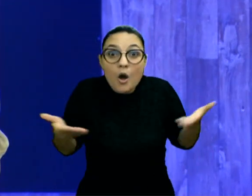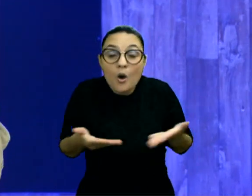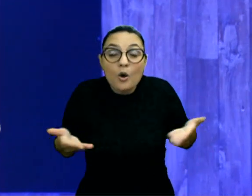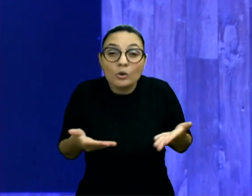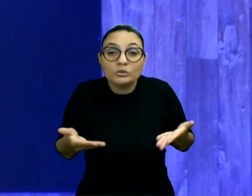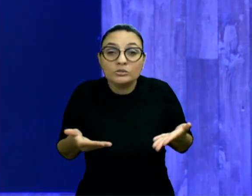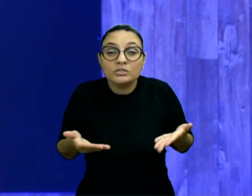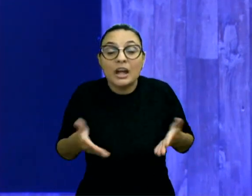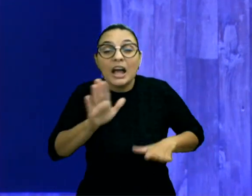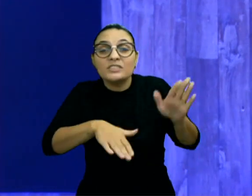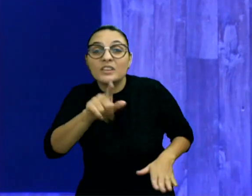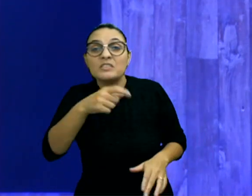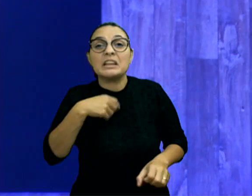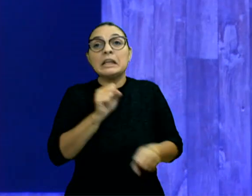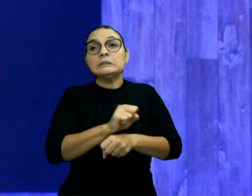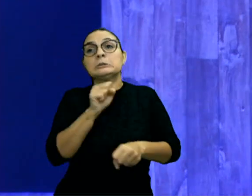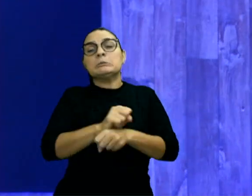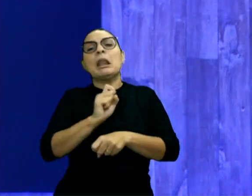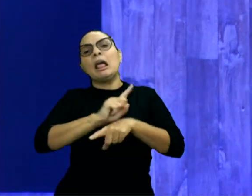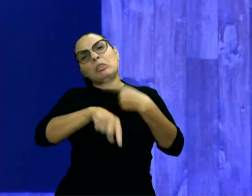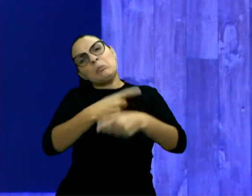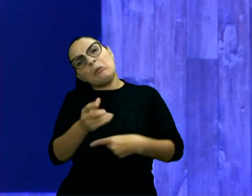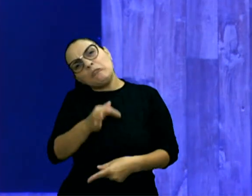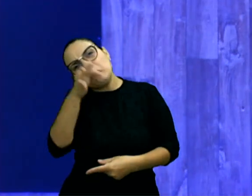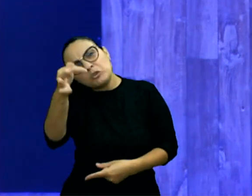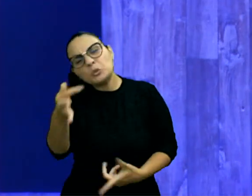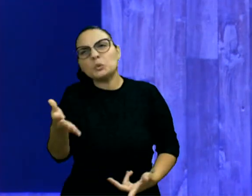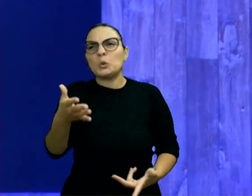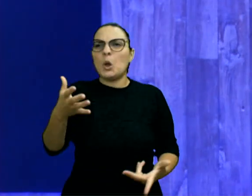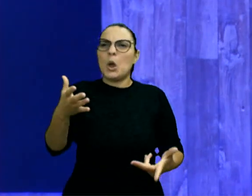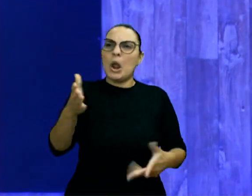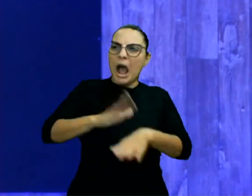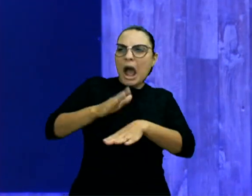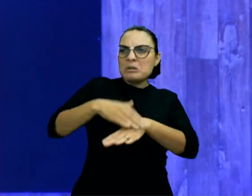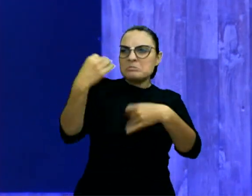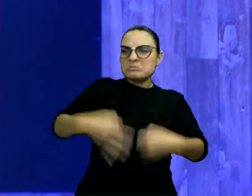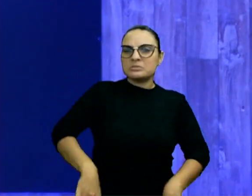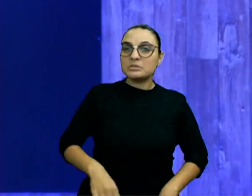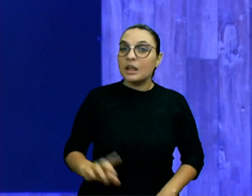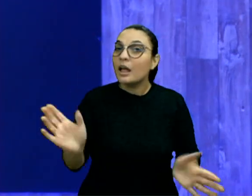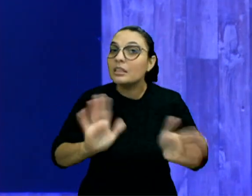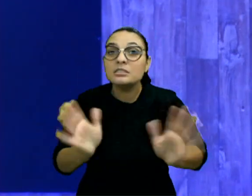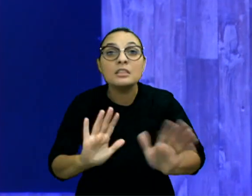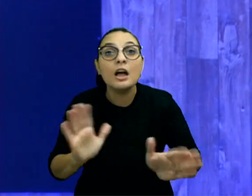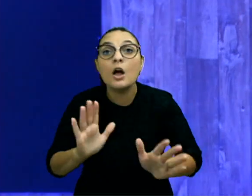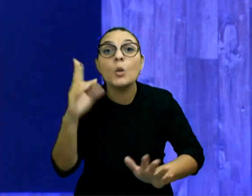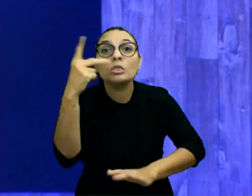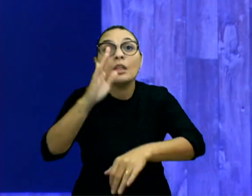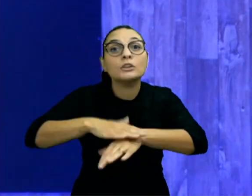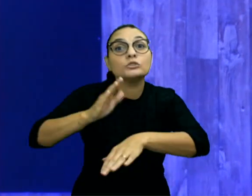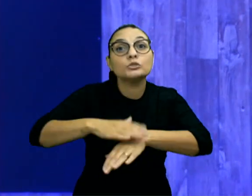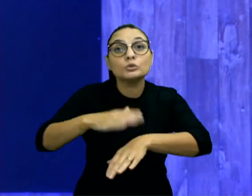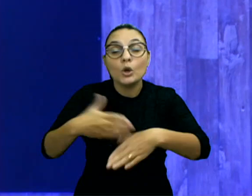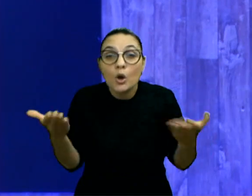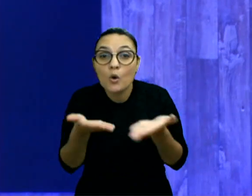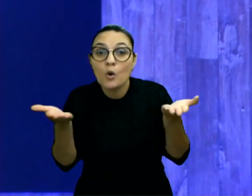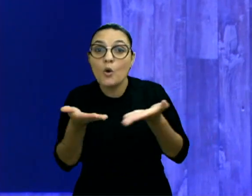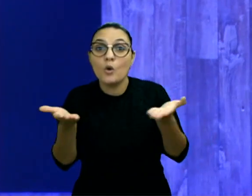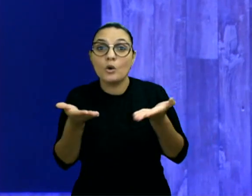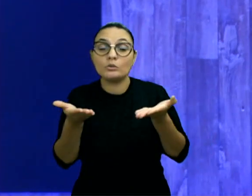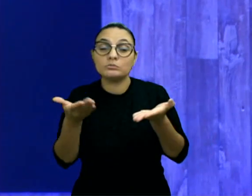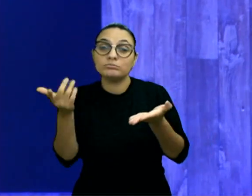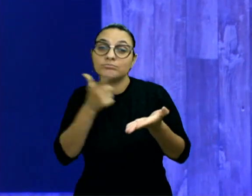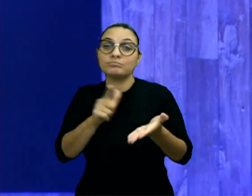Você está esperando chegar em algum lugar para ir ter atitude. Ele está falando: tem atitude aonde você está para que eu possa